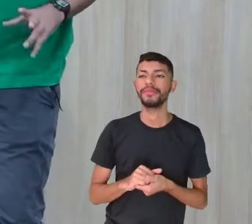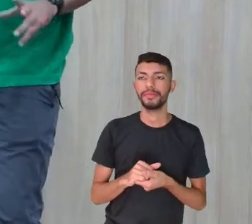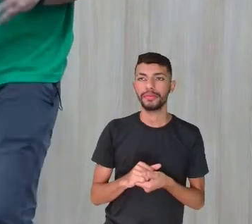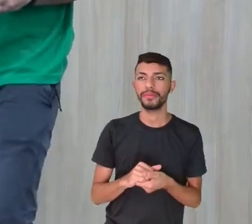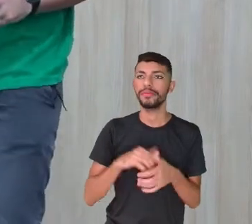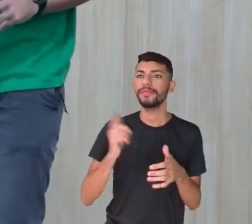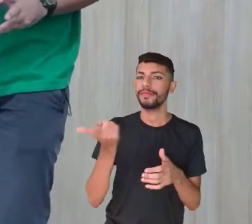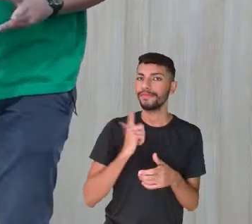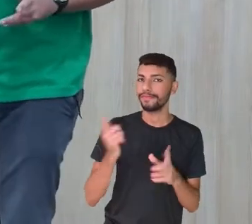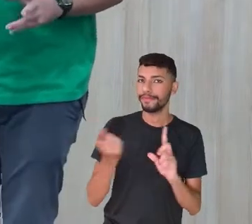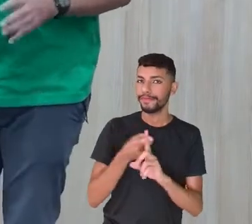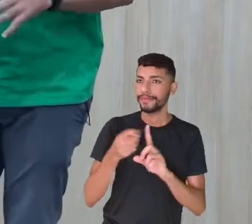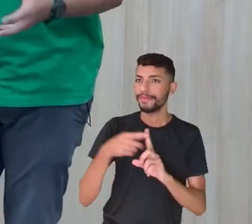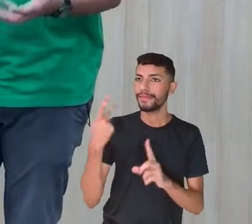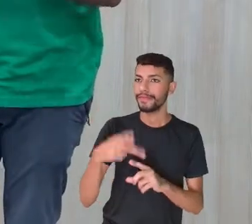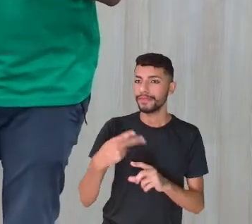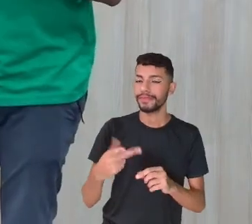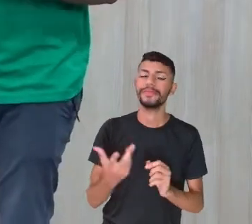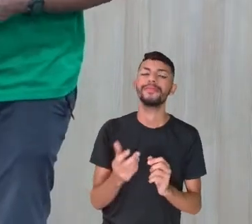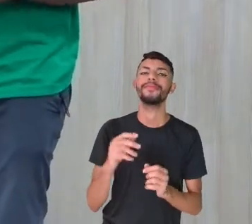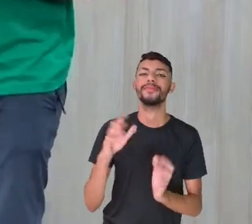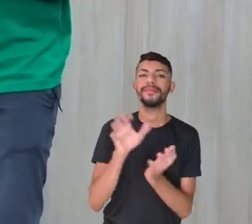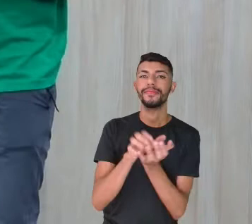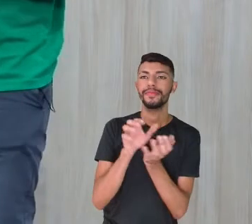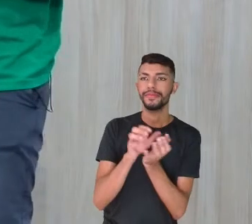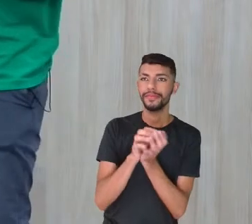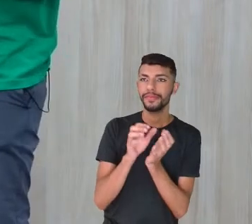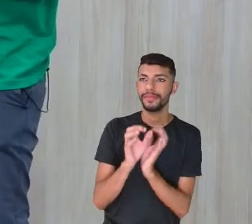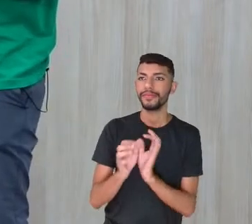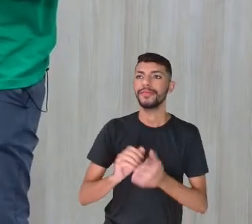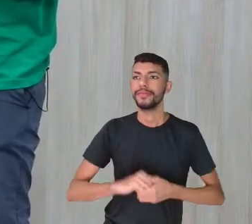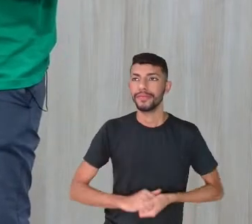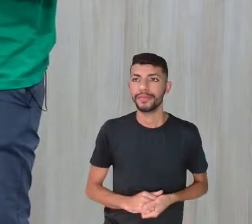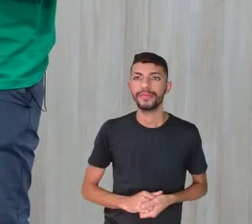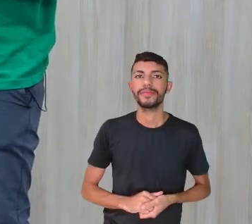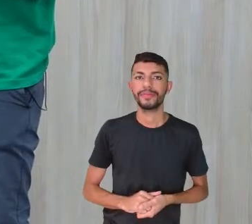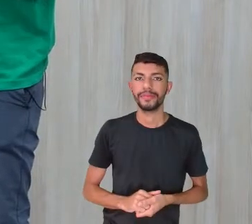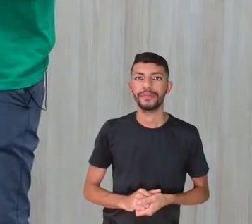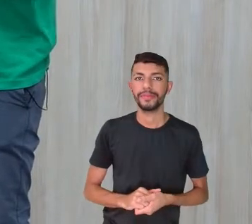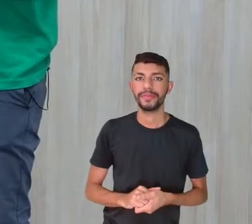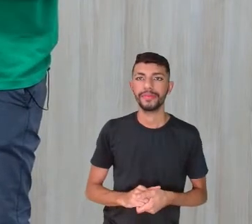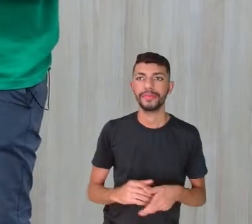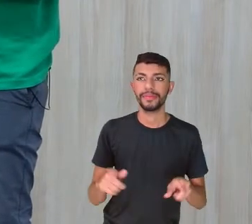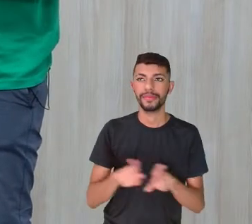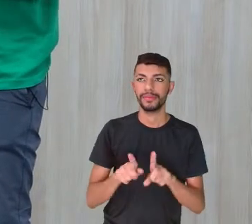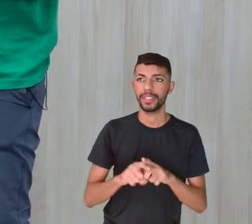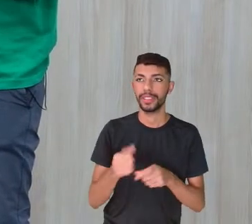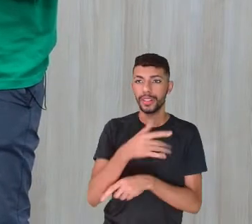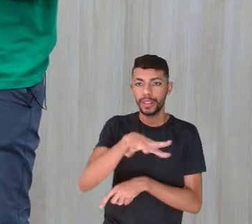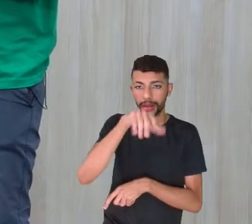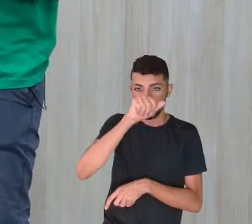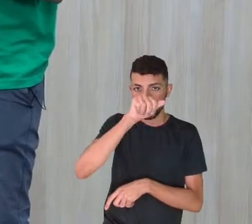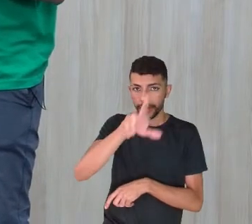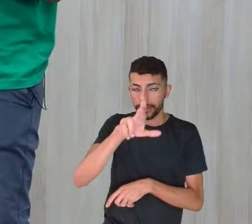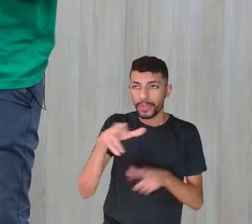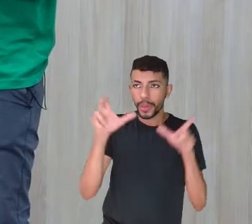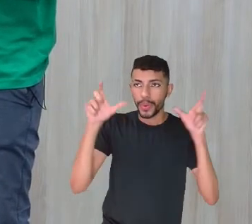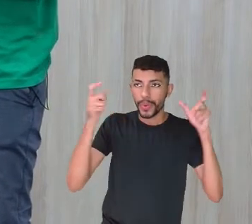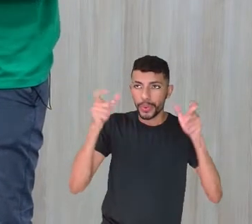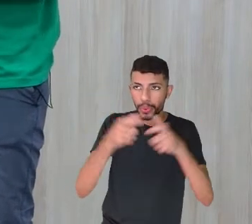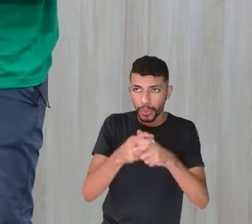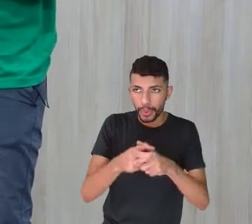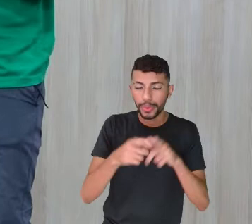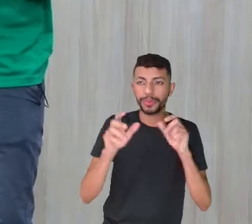gente também tem extração de mineral, a gente também tem mineração aqui em Pernambuco, tá? A redução do oxigênio dissolvido nos